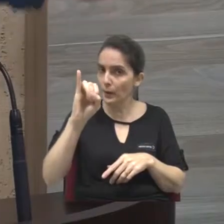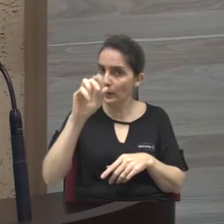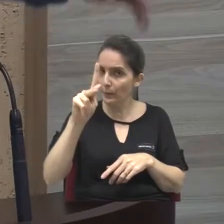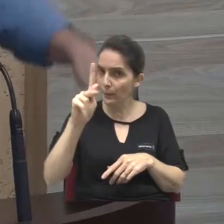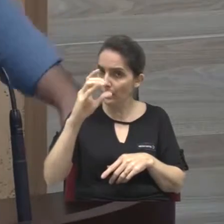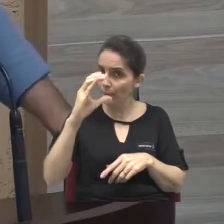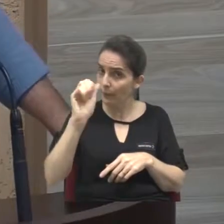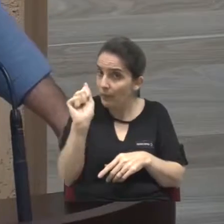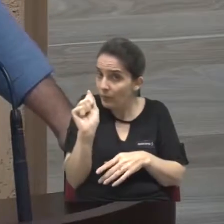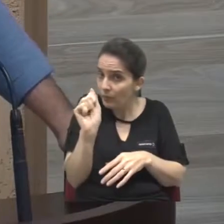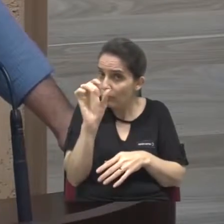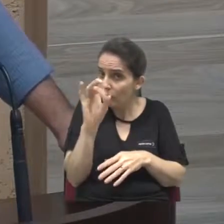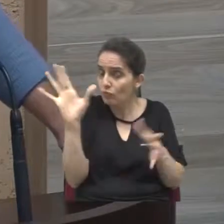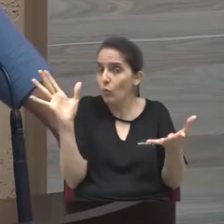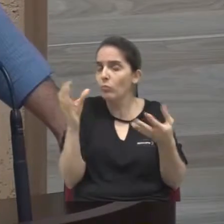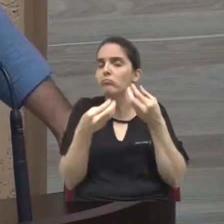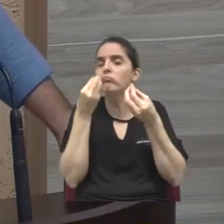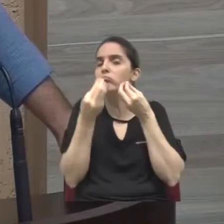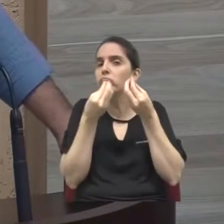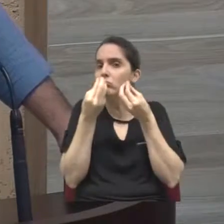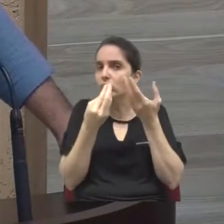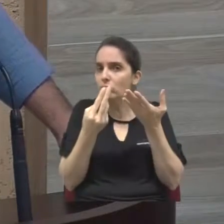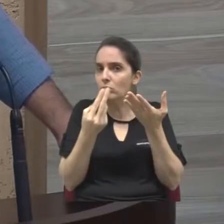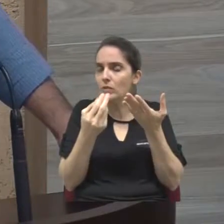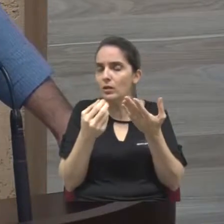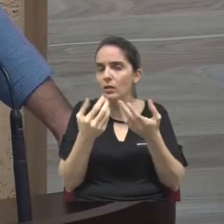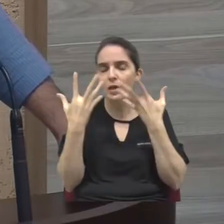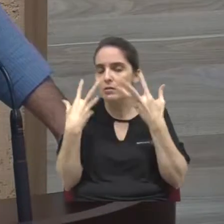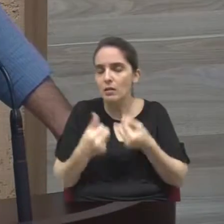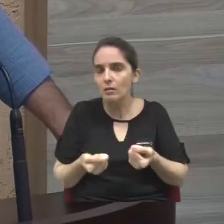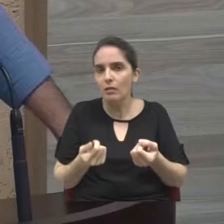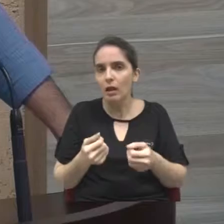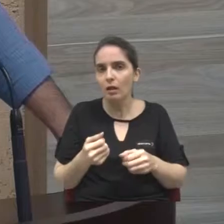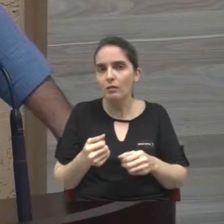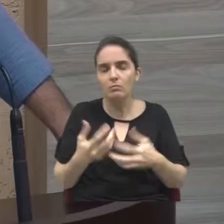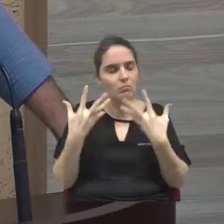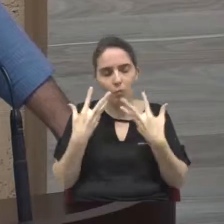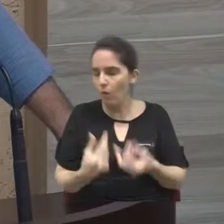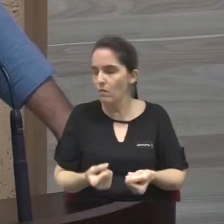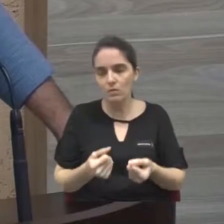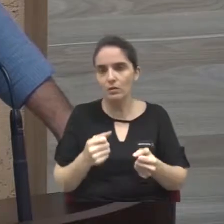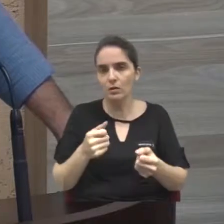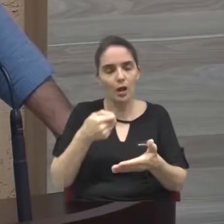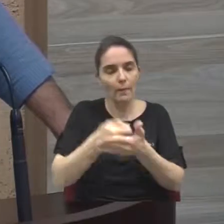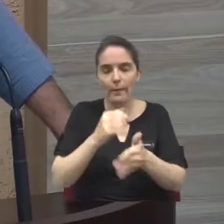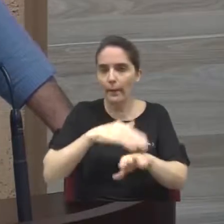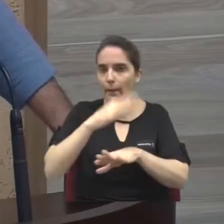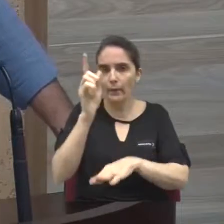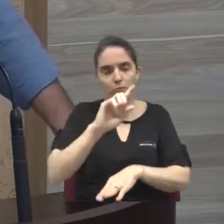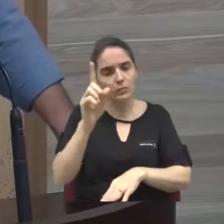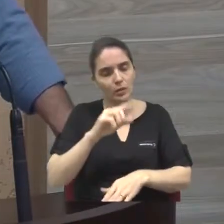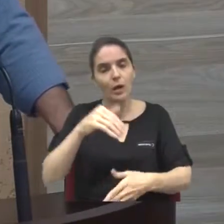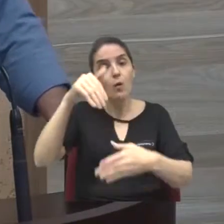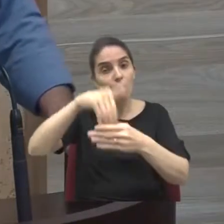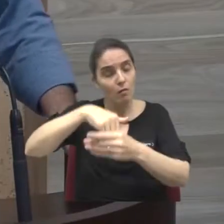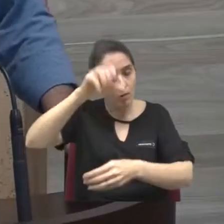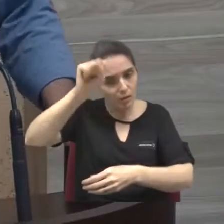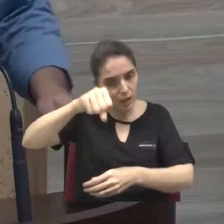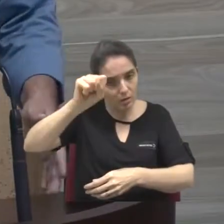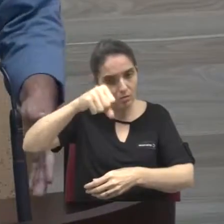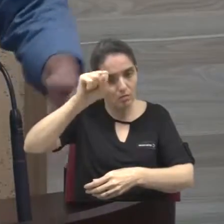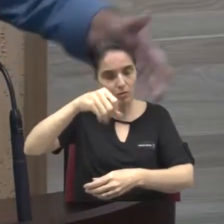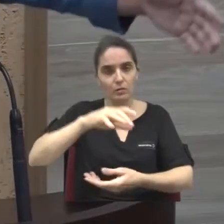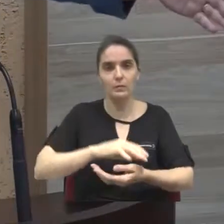Como é que pode um negócio desse a gente concordar com o aumento? Não vou concordar. Vou votar favorável. Não é possível